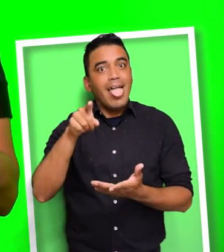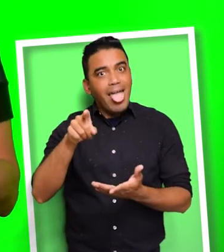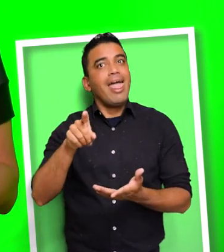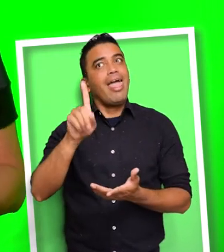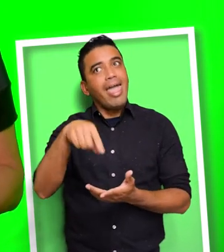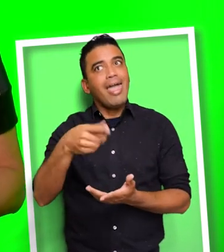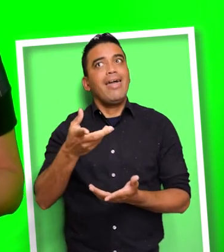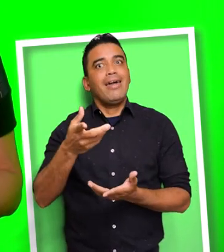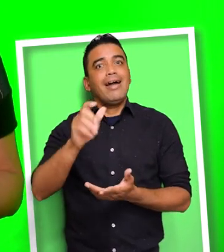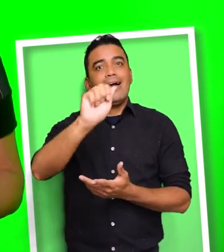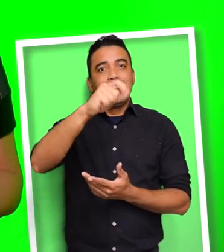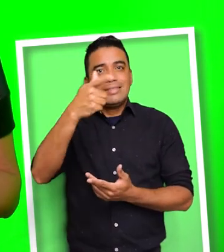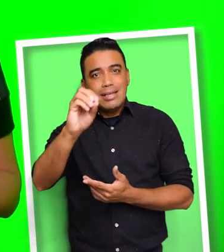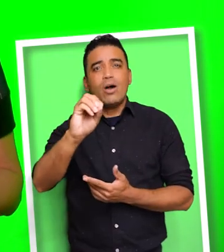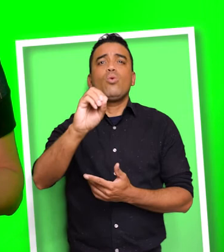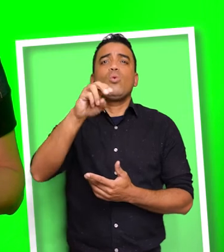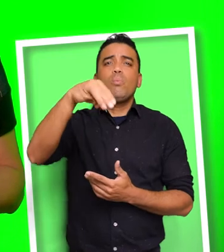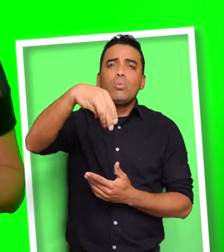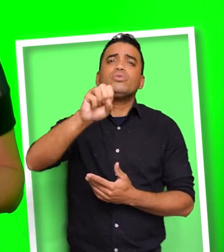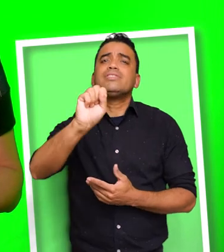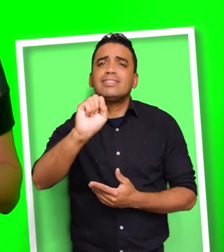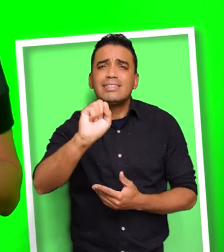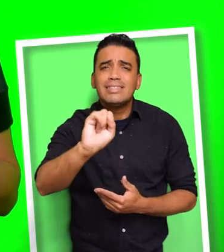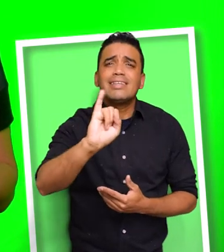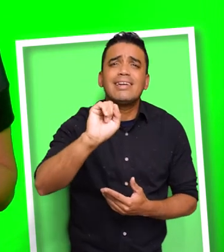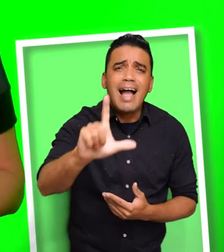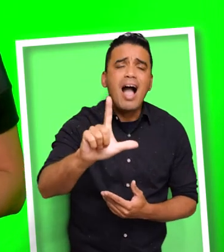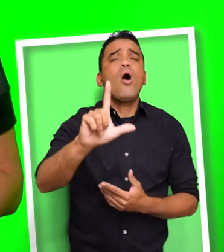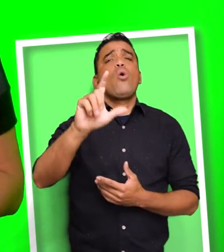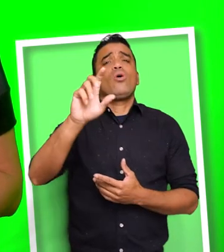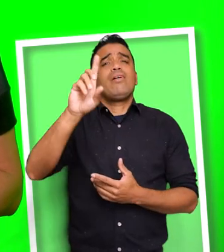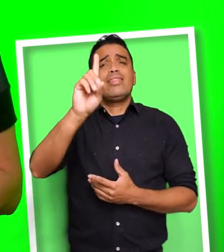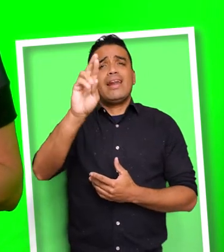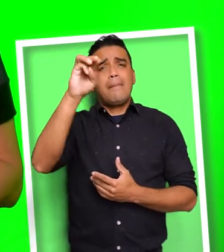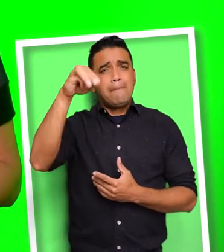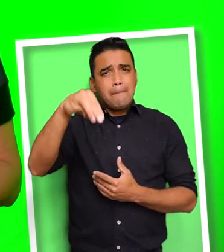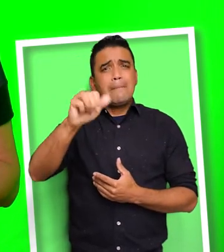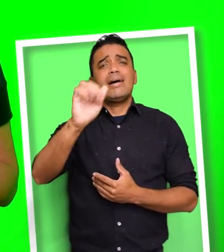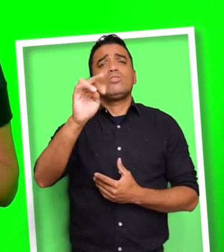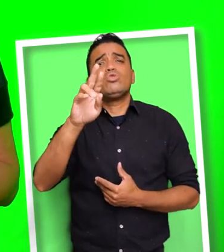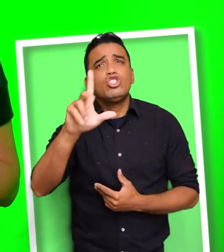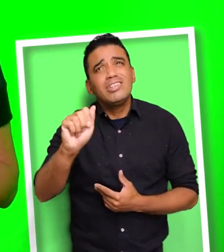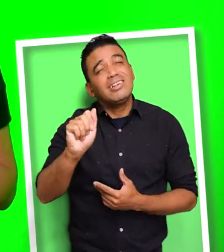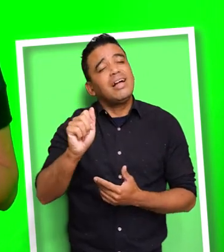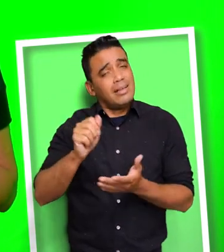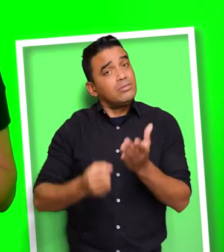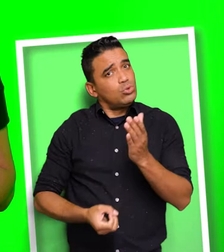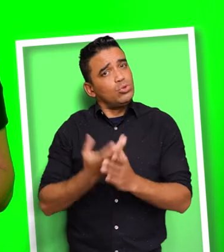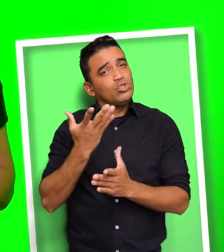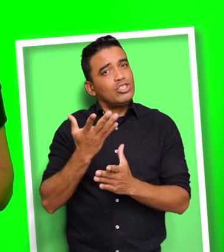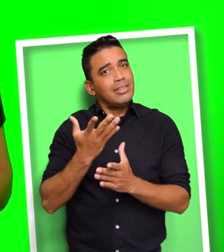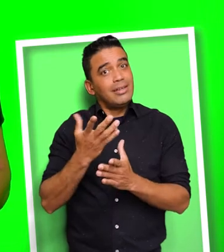essa ação musical dramatúrgica aparece de maneira um pouco mais tímida, que é a cena onde